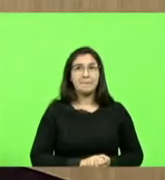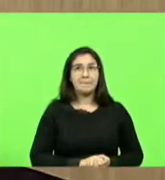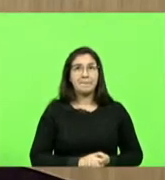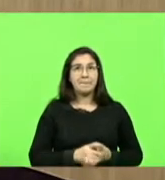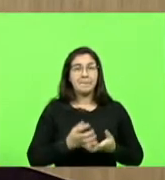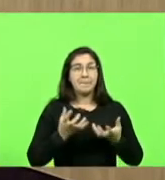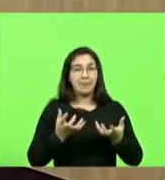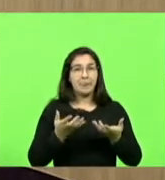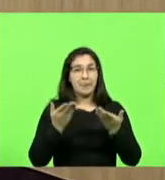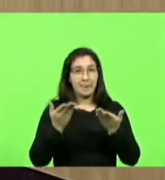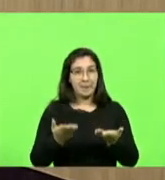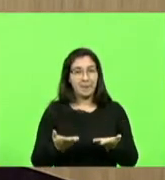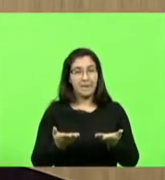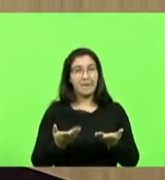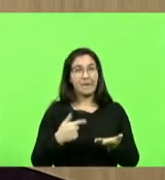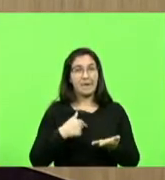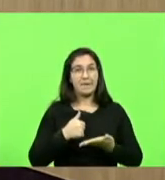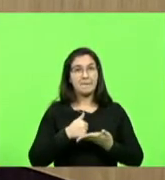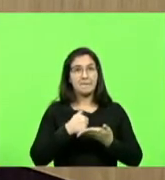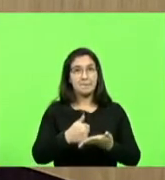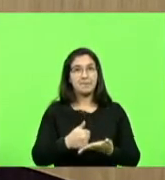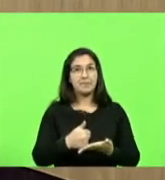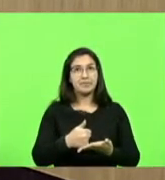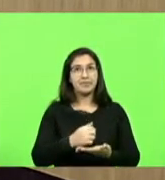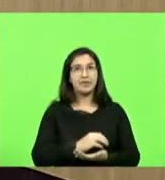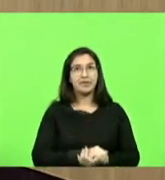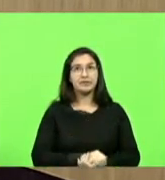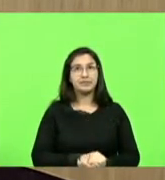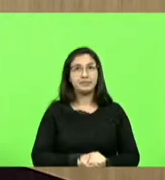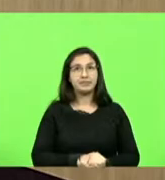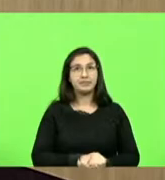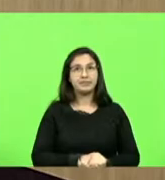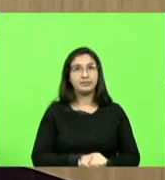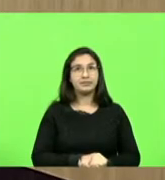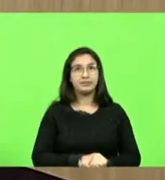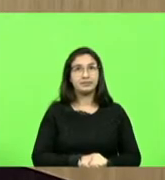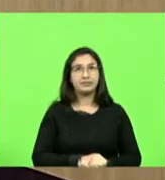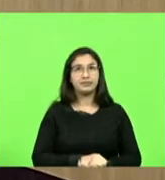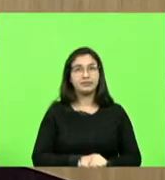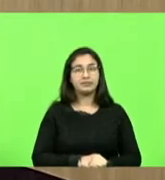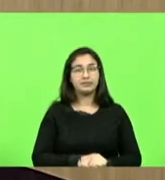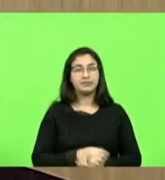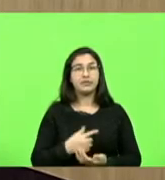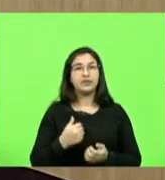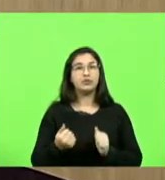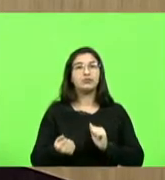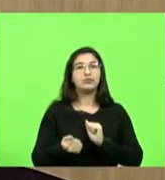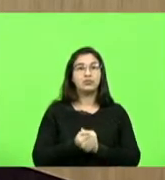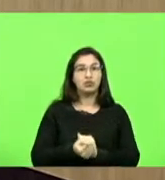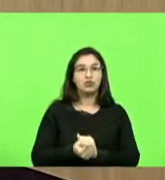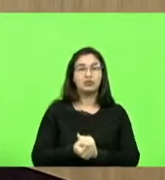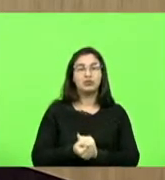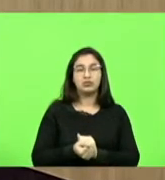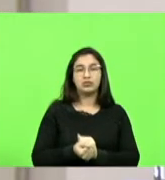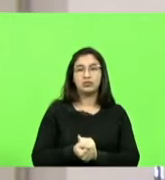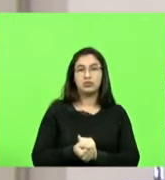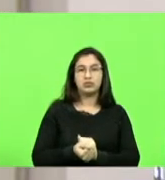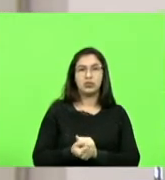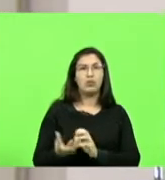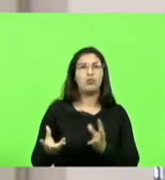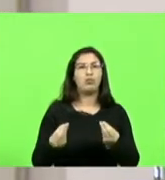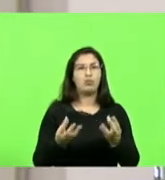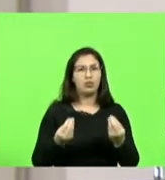contribuir com Vossa Excelência e me colocar ao lado. Mais um minuto, deputado, para concluir. Me colocar ao lado de Vossa Excelência, tem muita coisa para